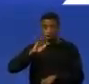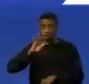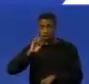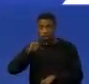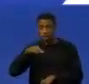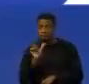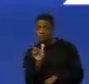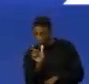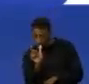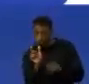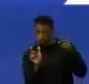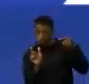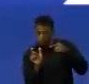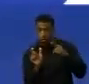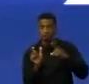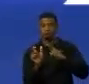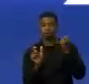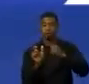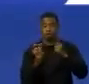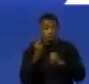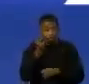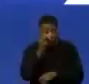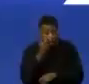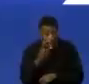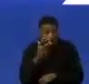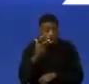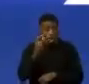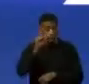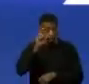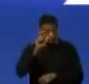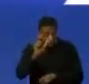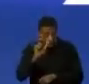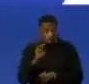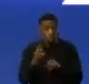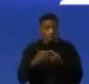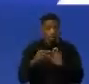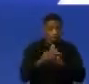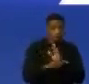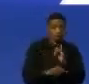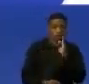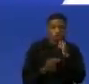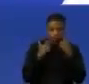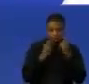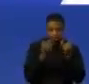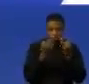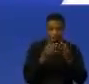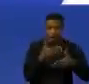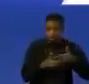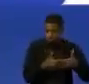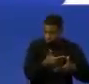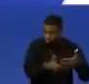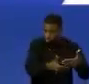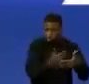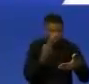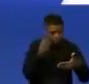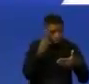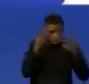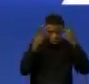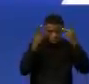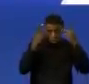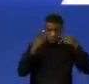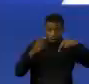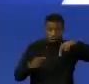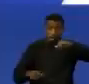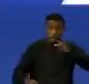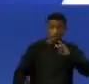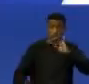do enunciado, que você tem que ficar esperto. Porque olha só a pergunta, ele vai falar, no ciclo natural do nitrogênio, que é da